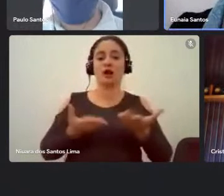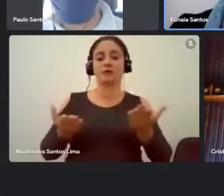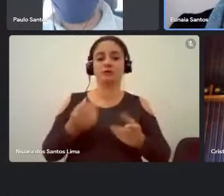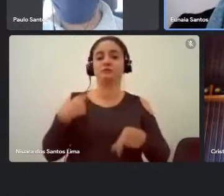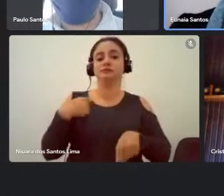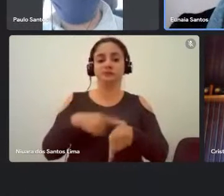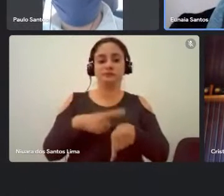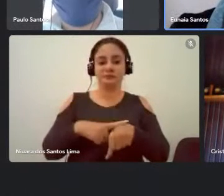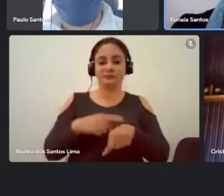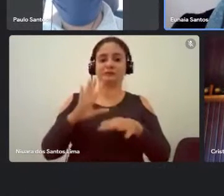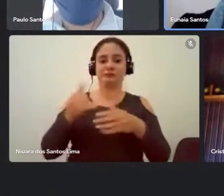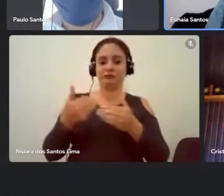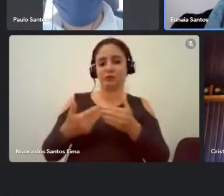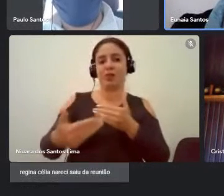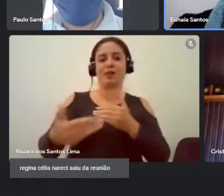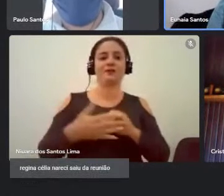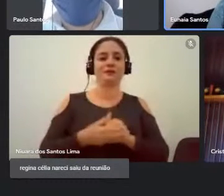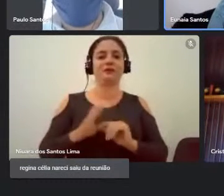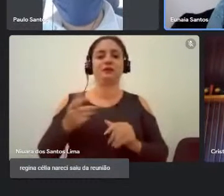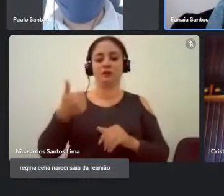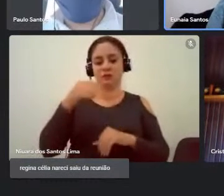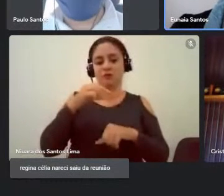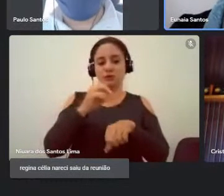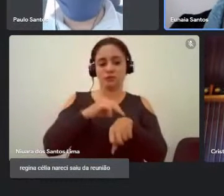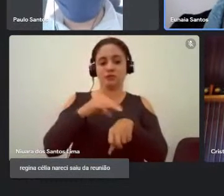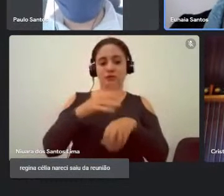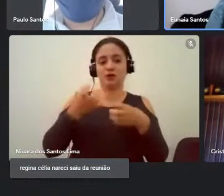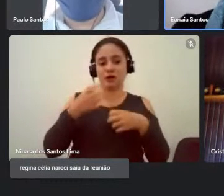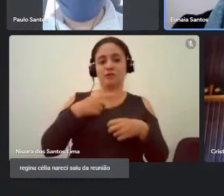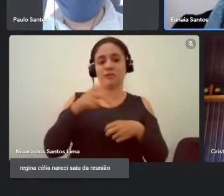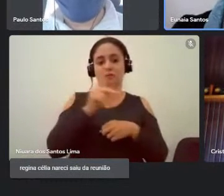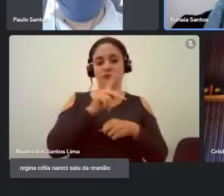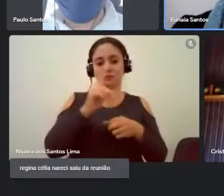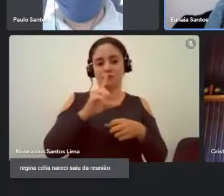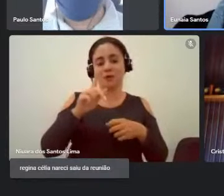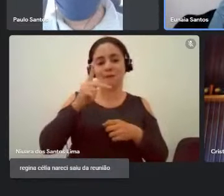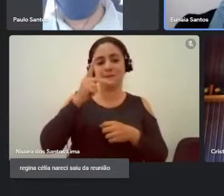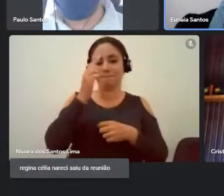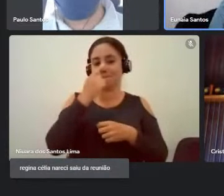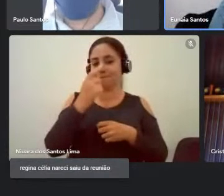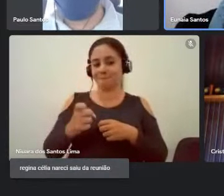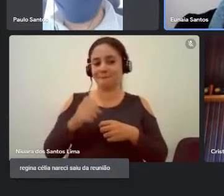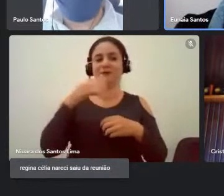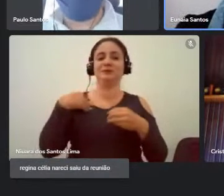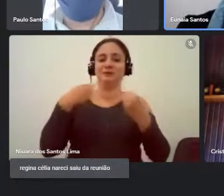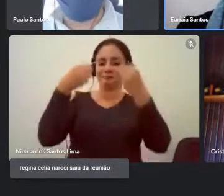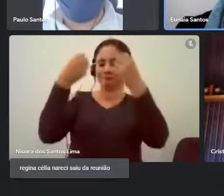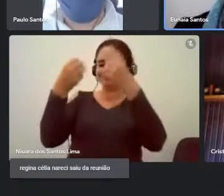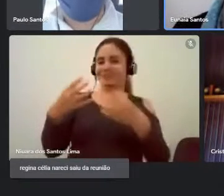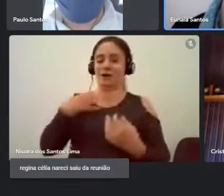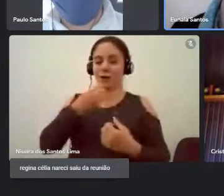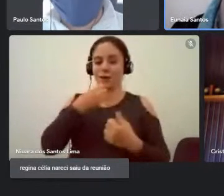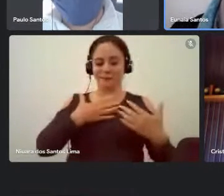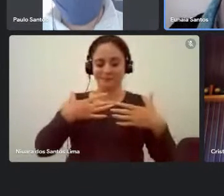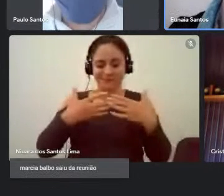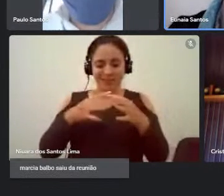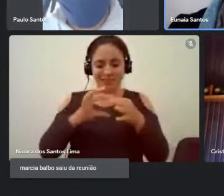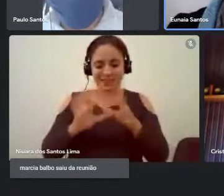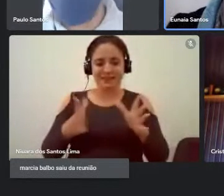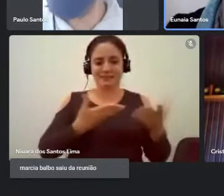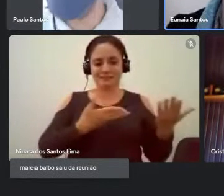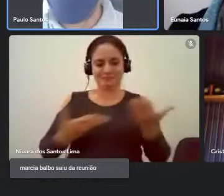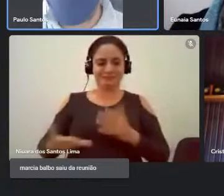tempo está ultrapassando, né? Então, esses minutos eu quero deixar para o professor Paulo Santos, ok? Sinta-se à vontade, professor, seja bem-vindo.